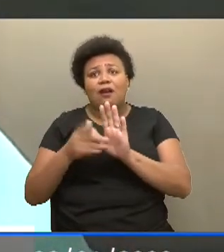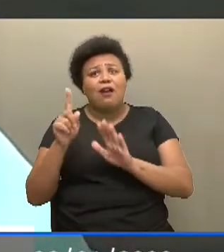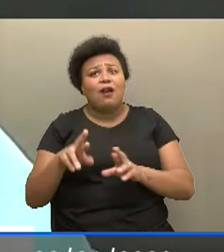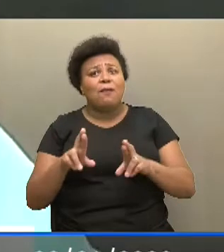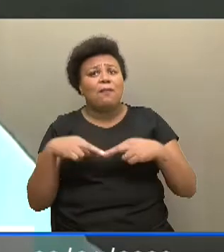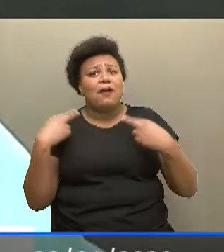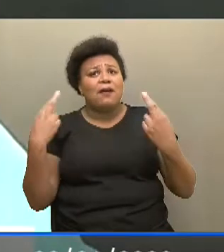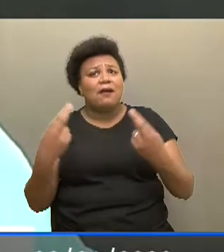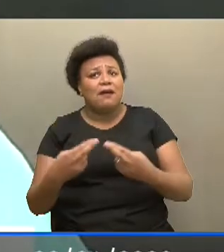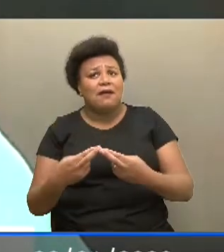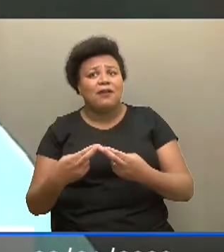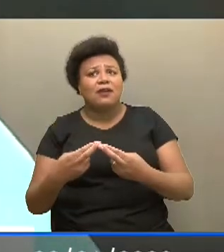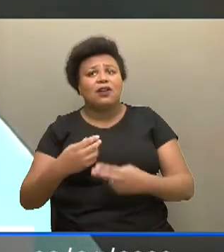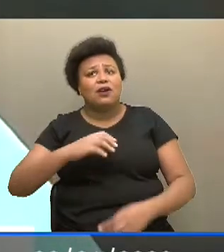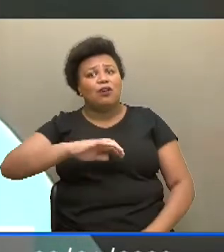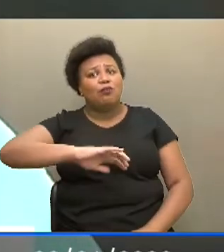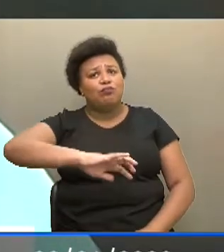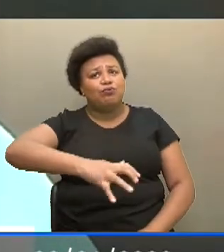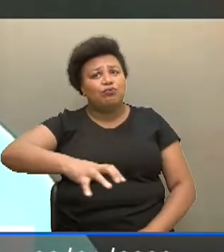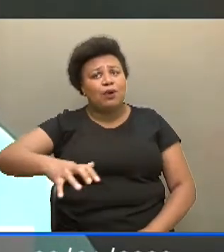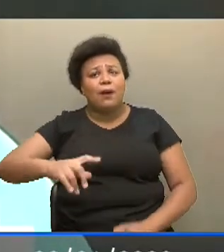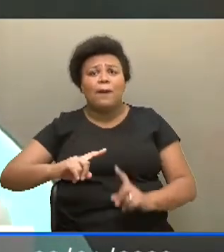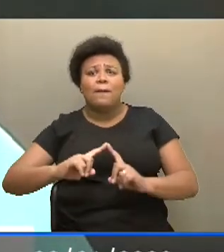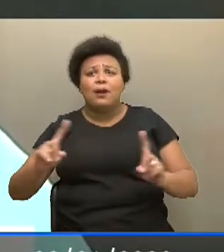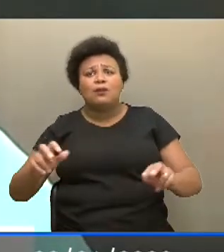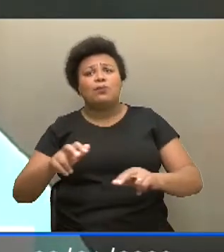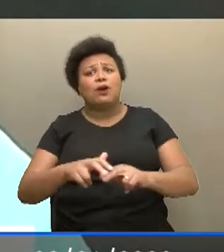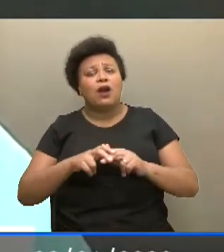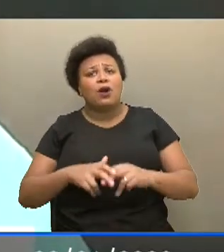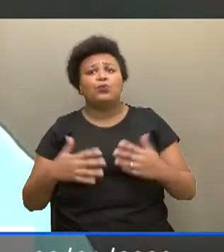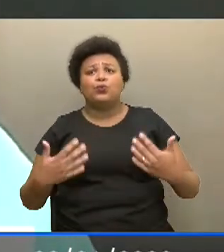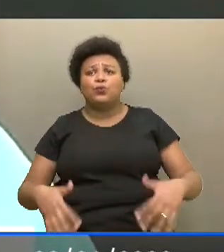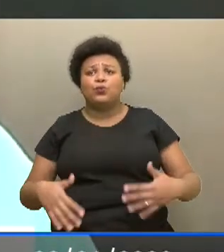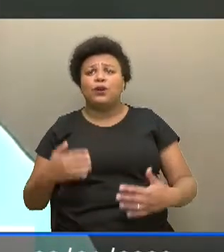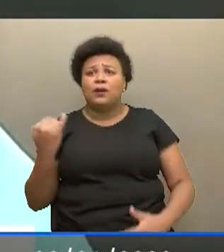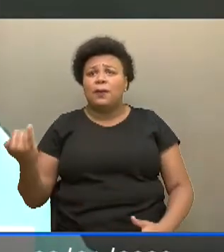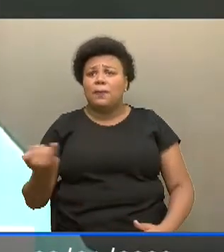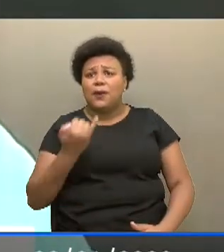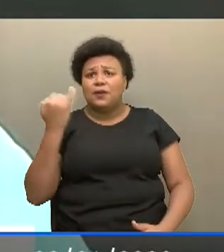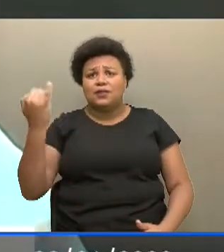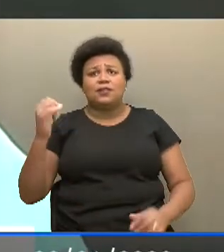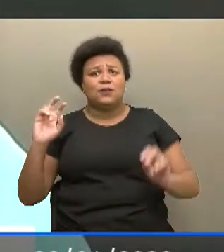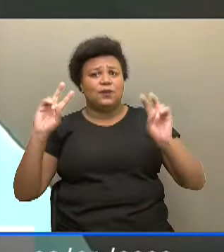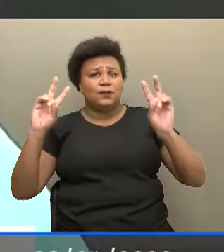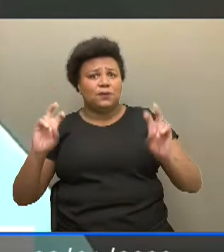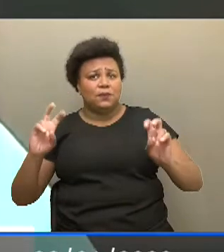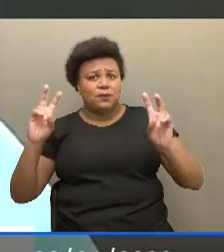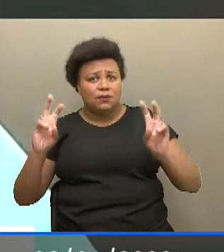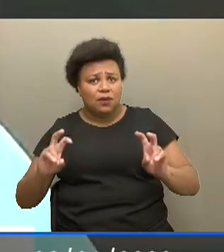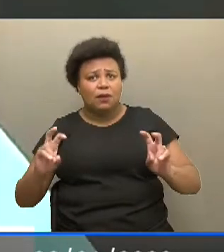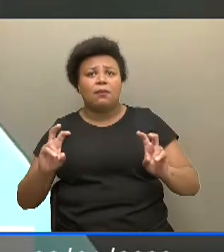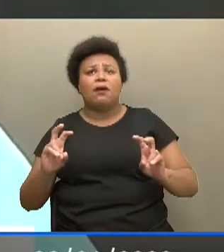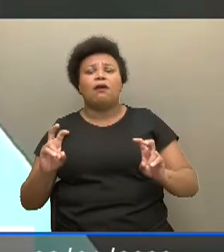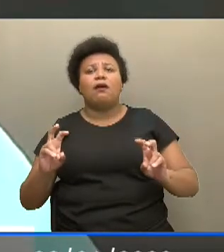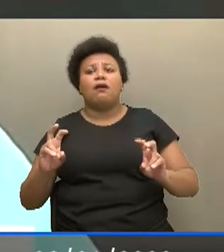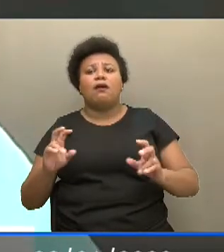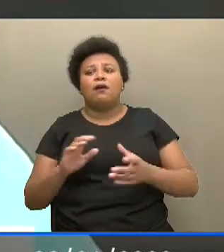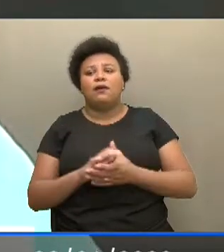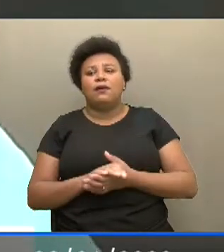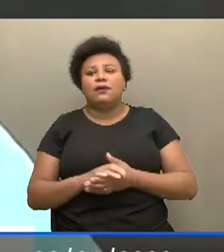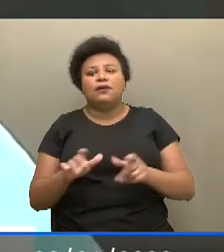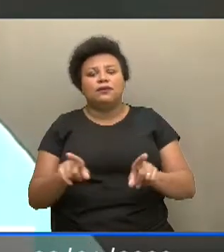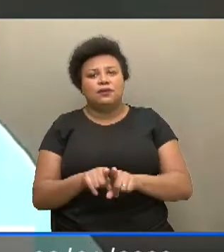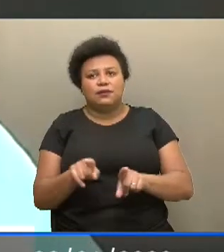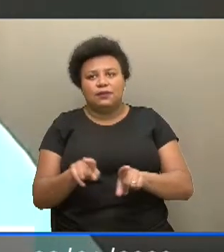reunião somente com os setores. Mas devido à importância que o tema se transformou e